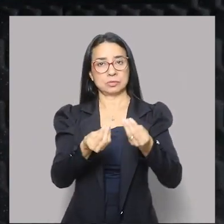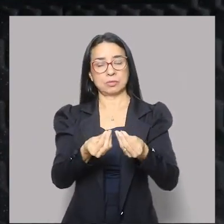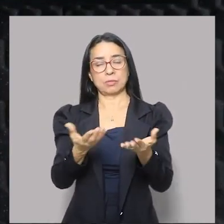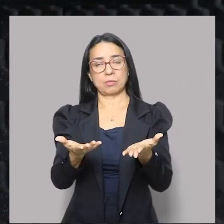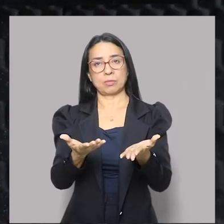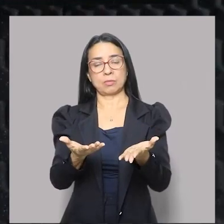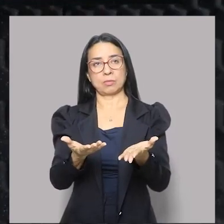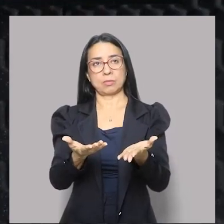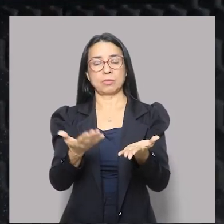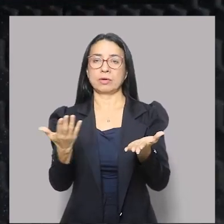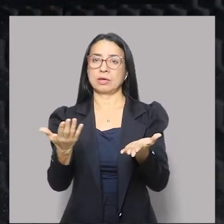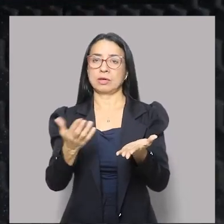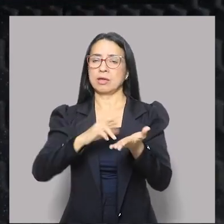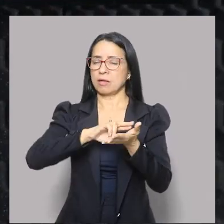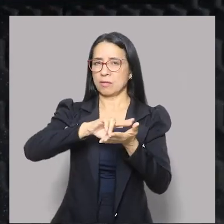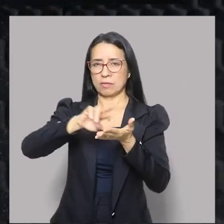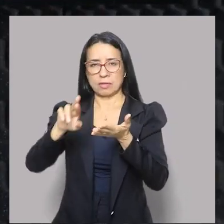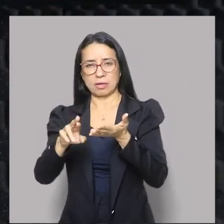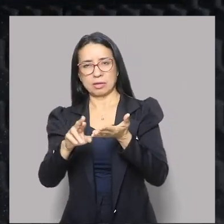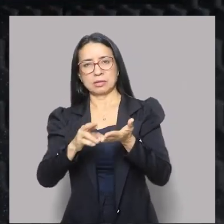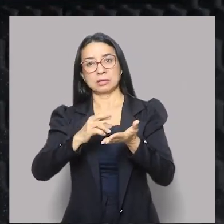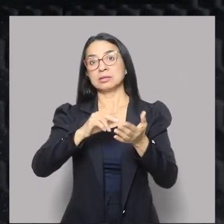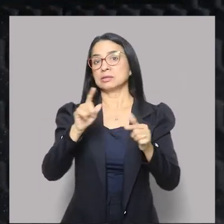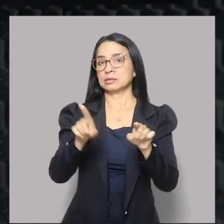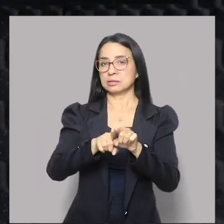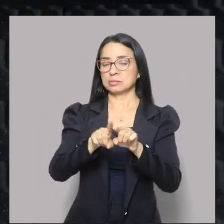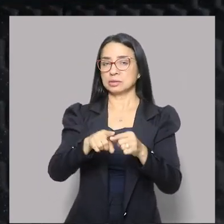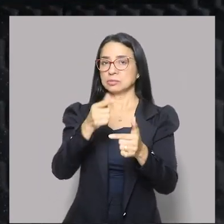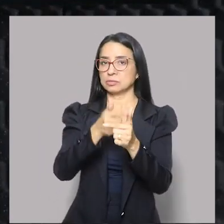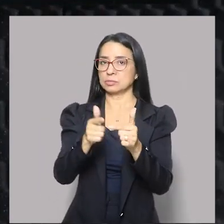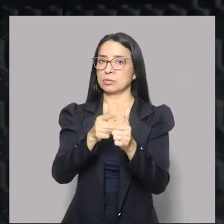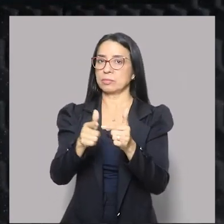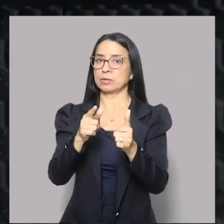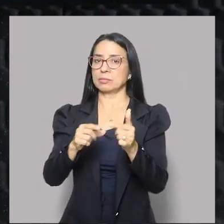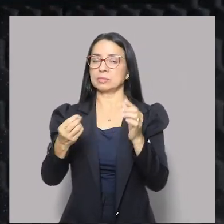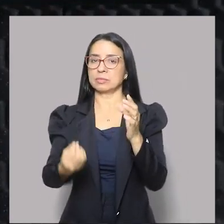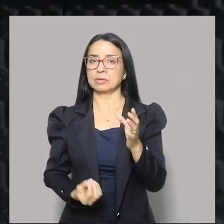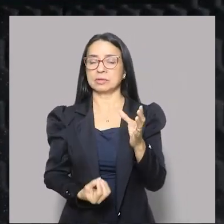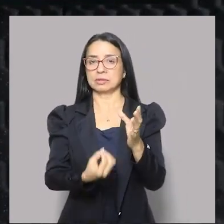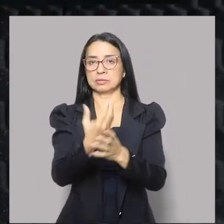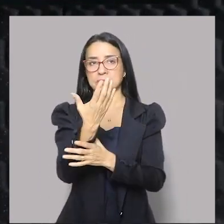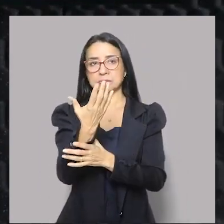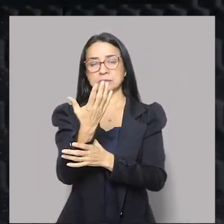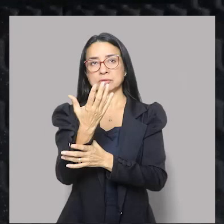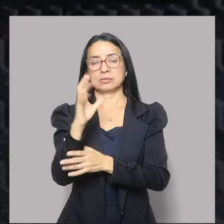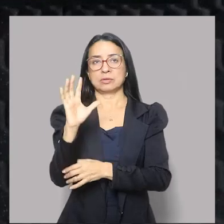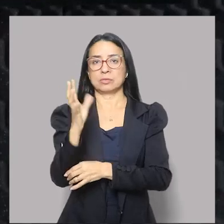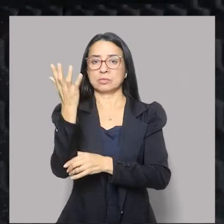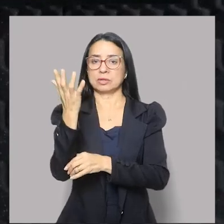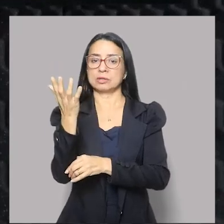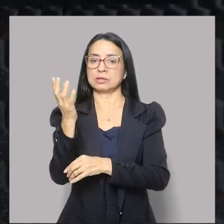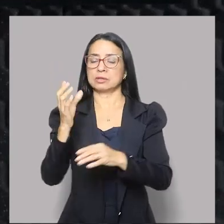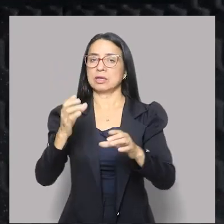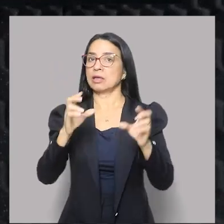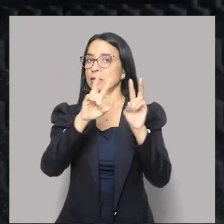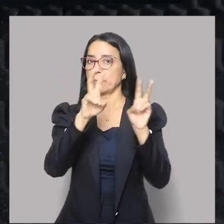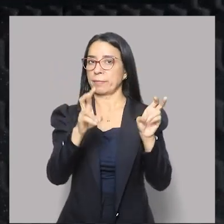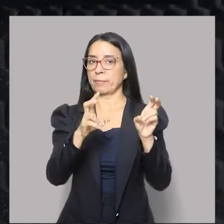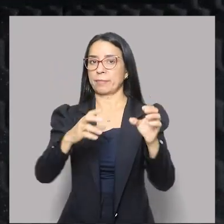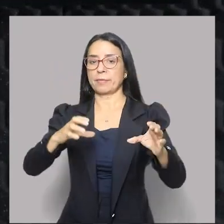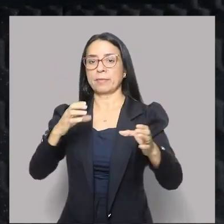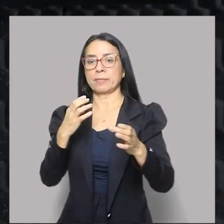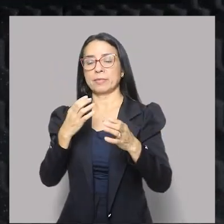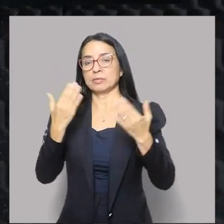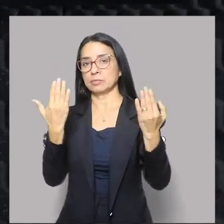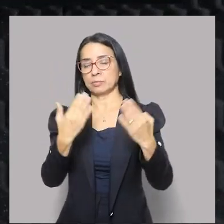os problemas sociais que poderão aparecer como situações de prova, ou seja, como situações de tema. E hoje eu